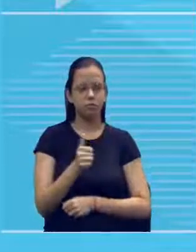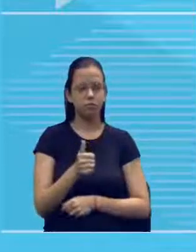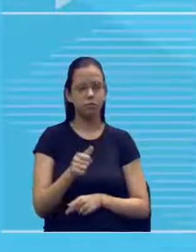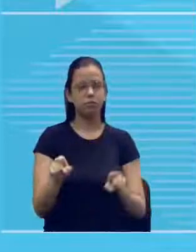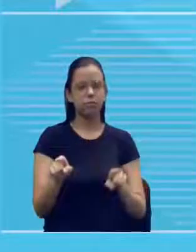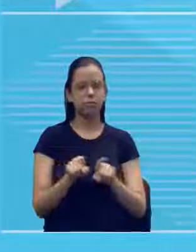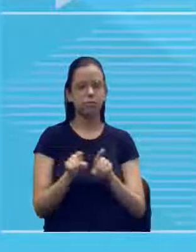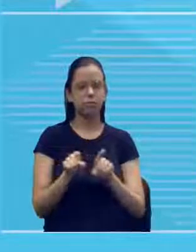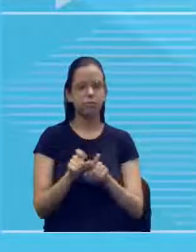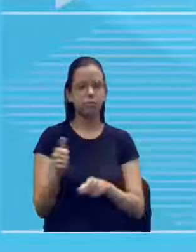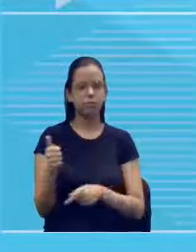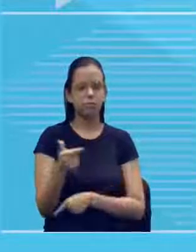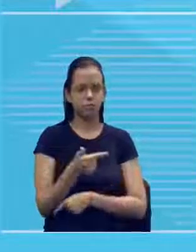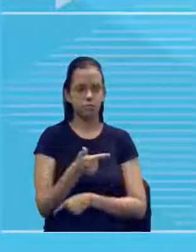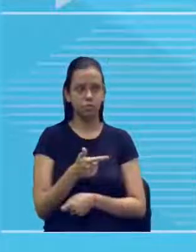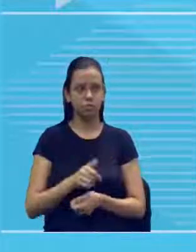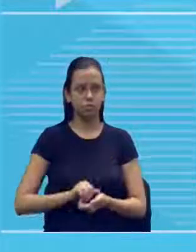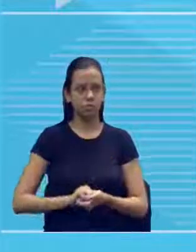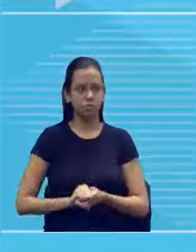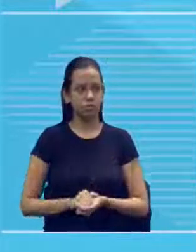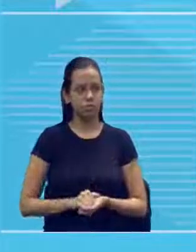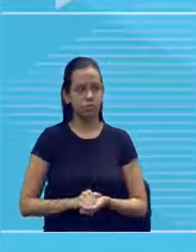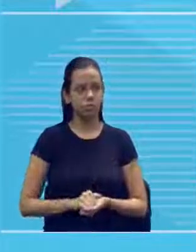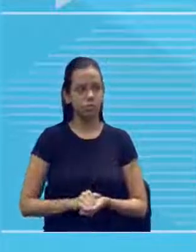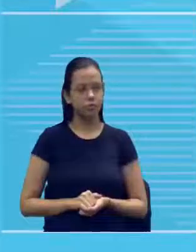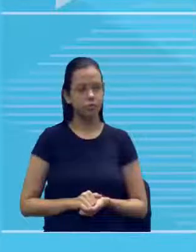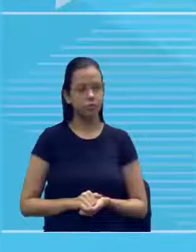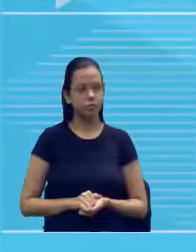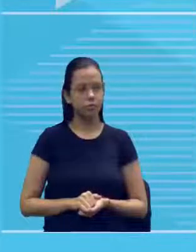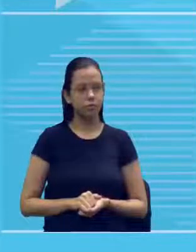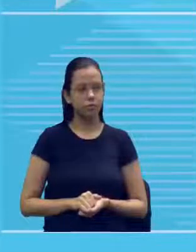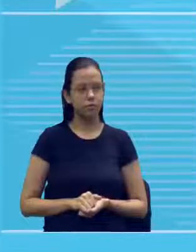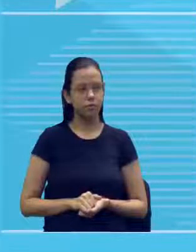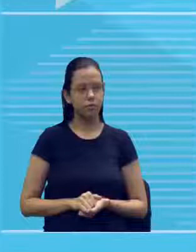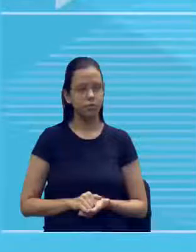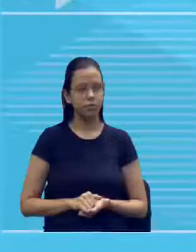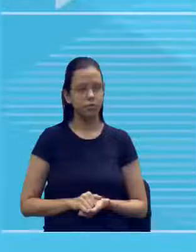11 e 12, gente, né? Veio aí